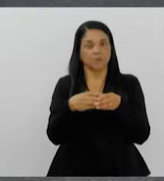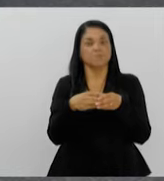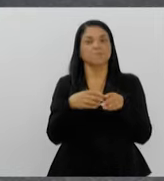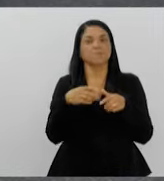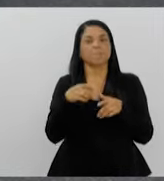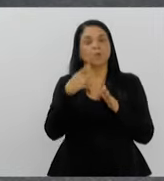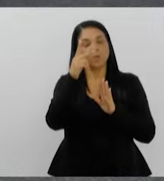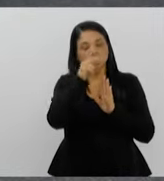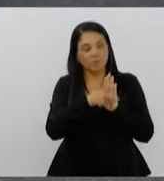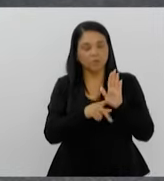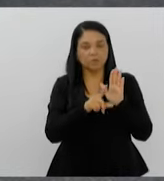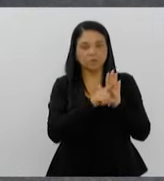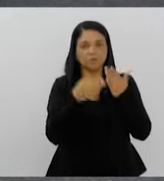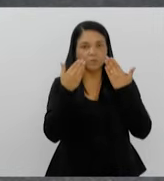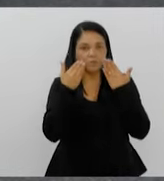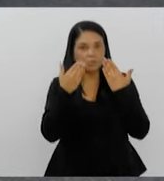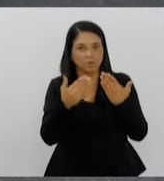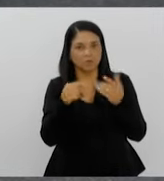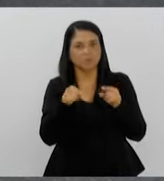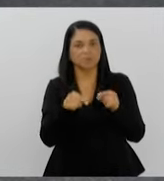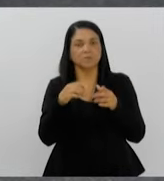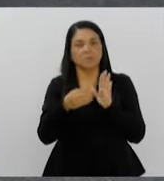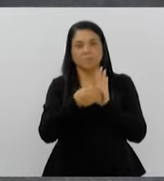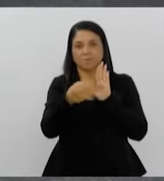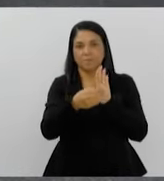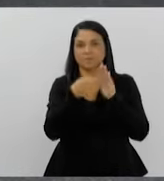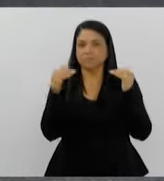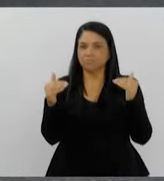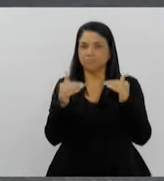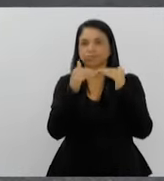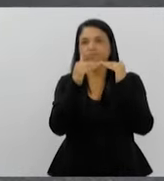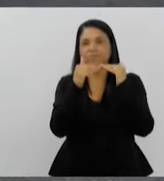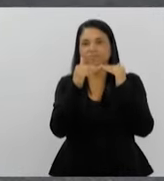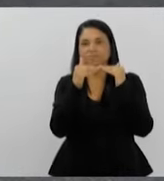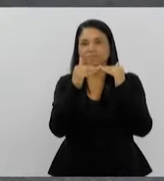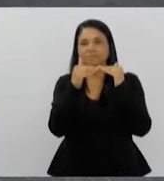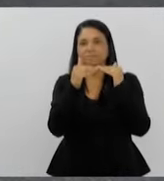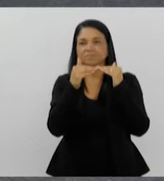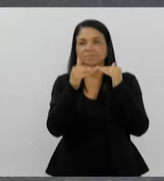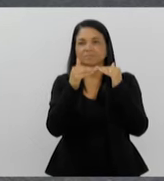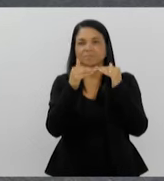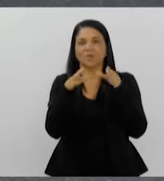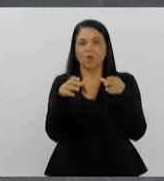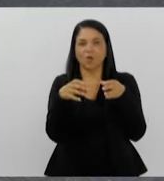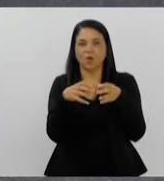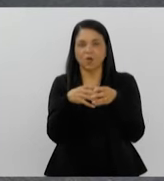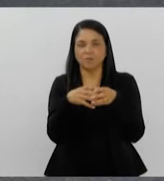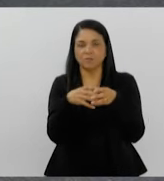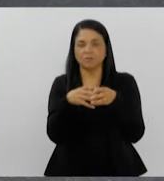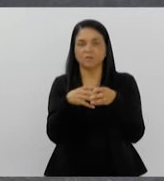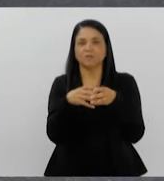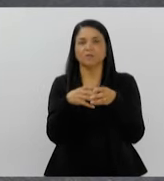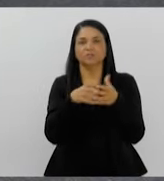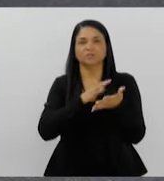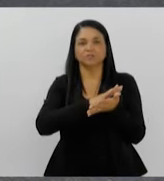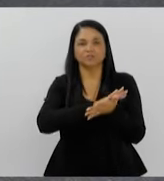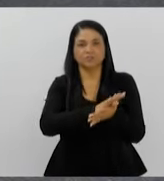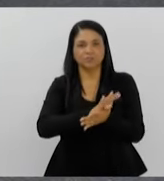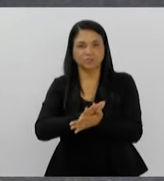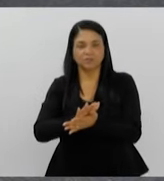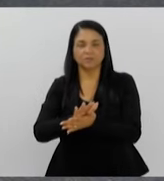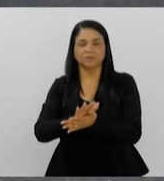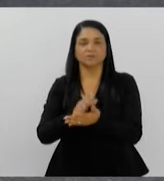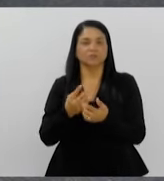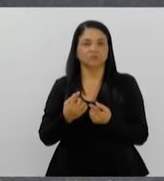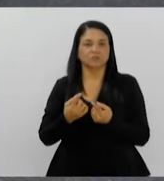demonstra no seu esc por conta de tudo isso parecer é favorável da comissão aqui de discriminações e combate